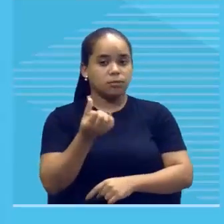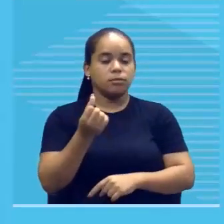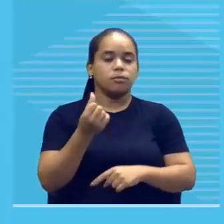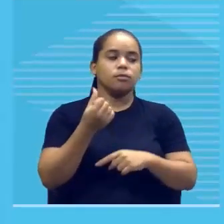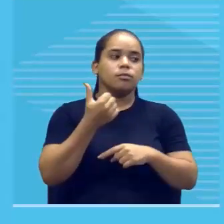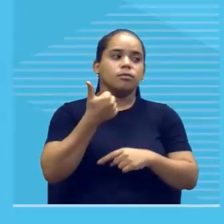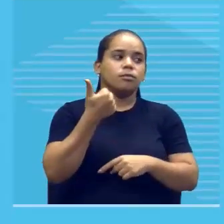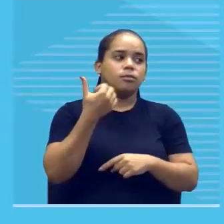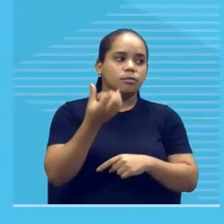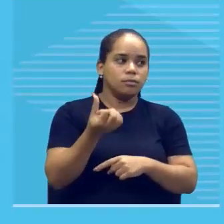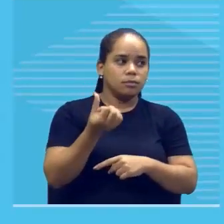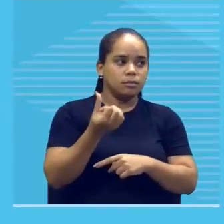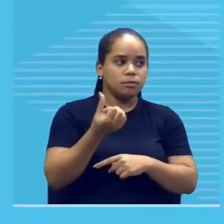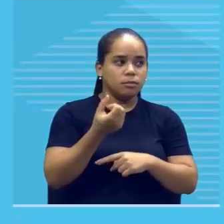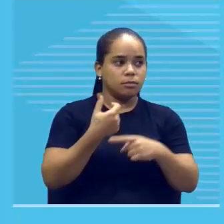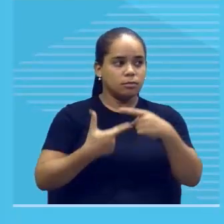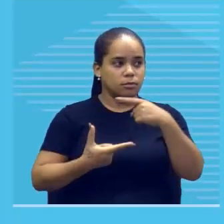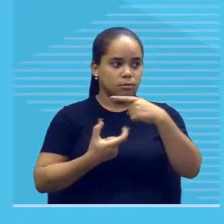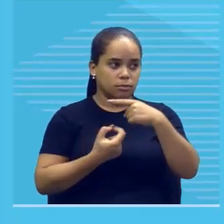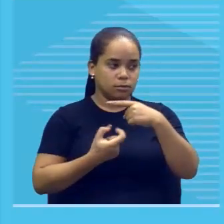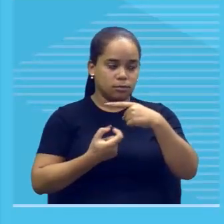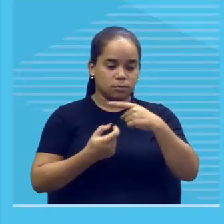sobre 20 vezes